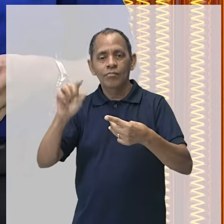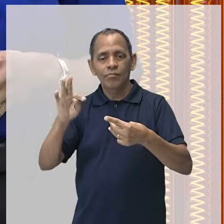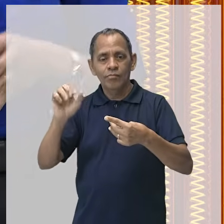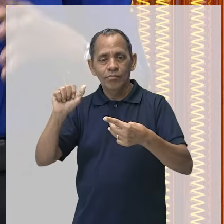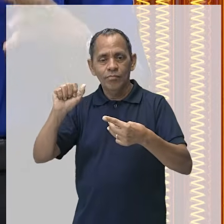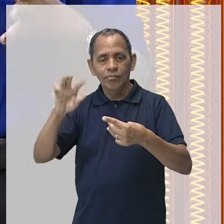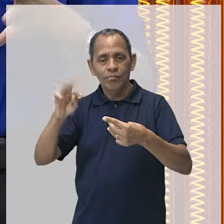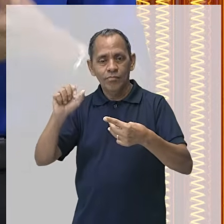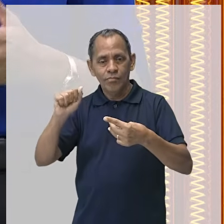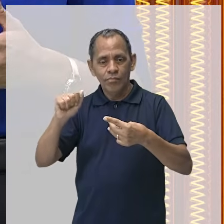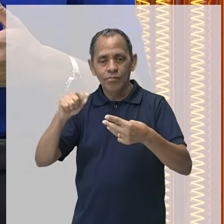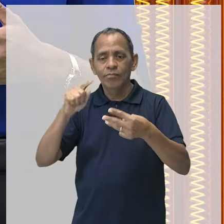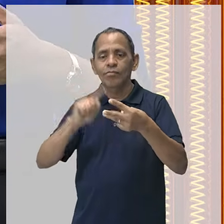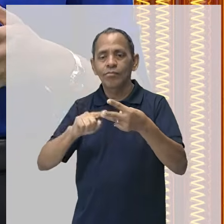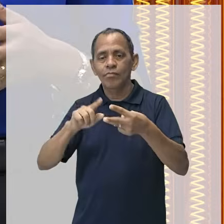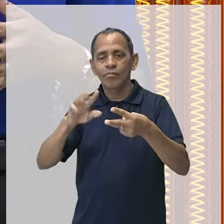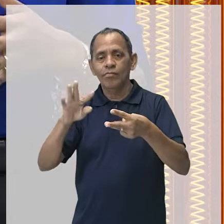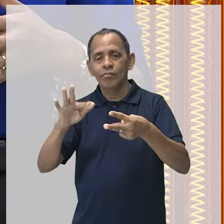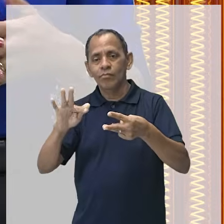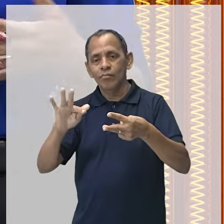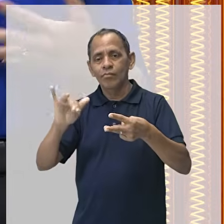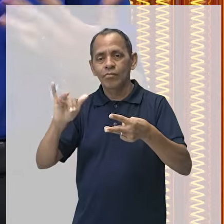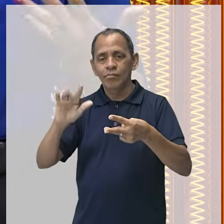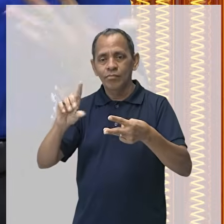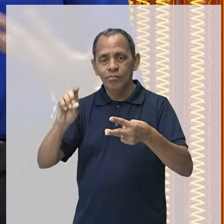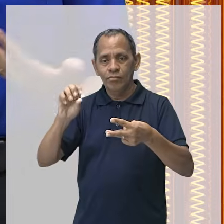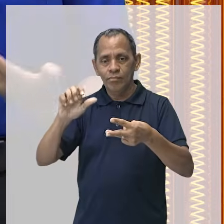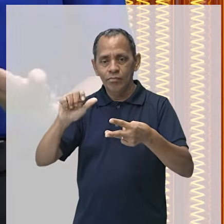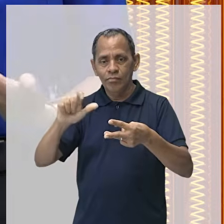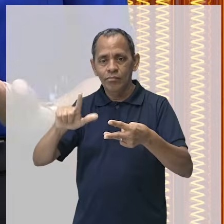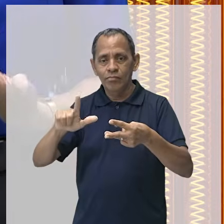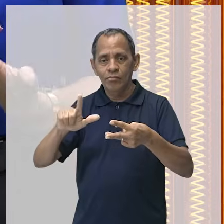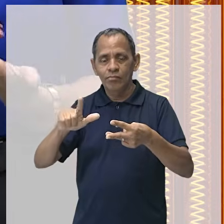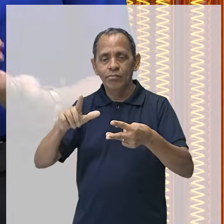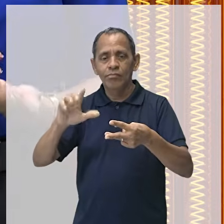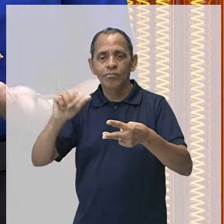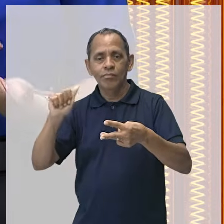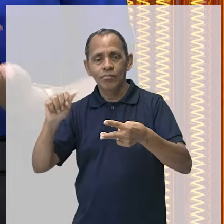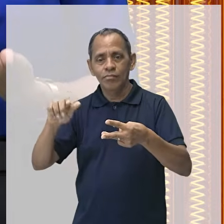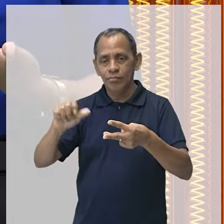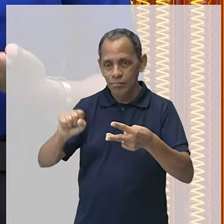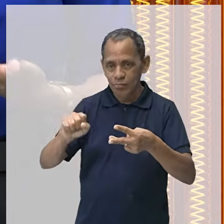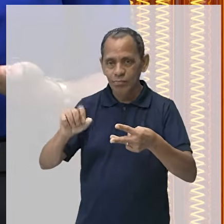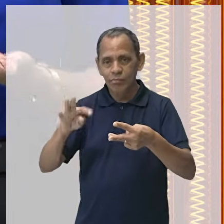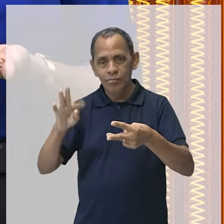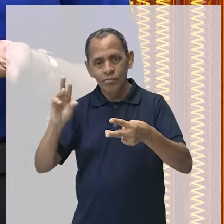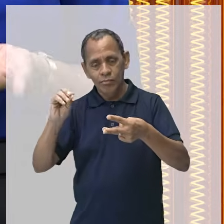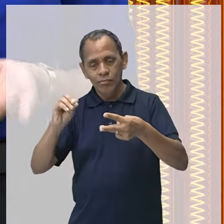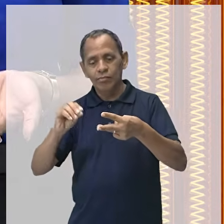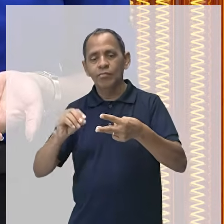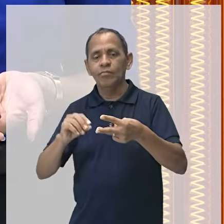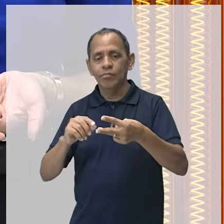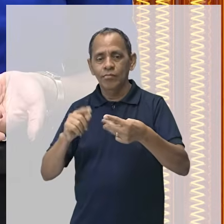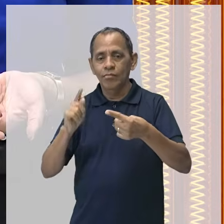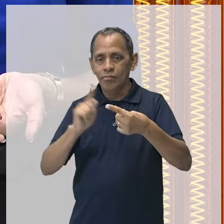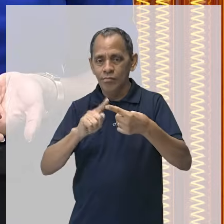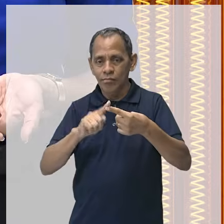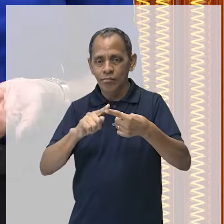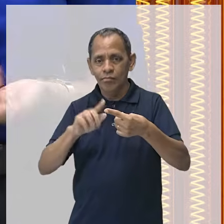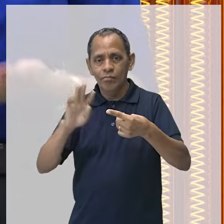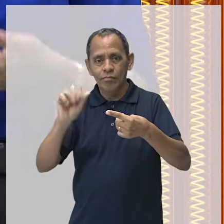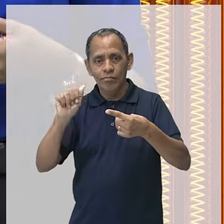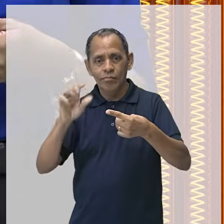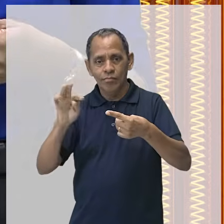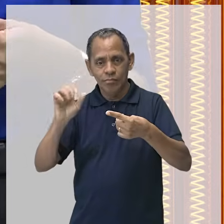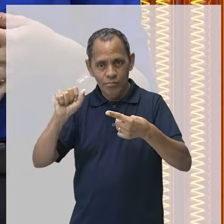Castro. Fulgêncio Batista era quem estava no poder cubano à época da eclosão da Revolução